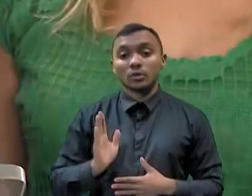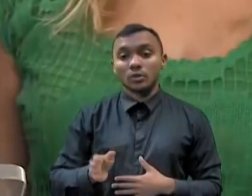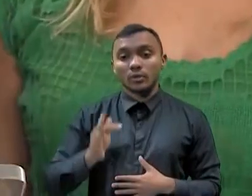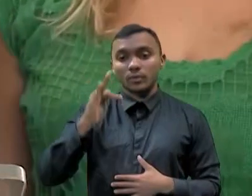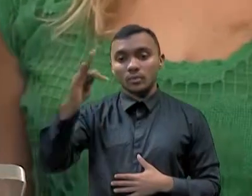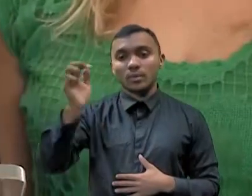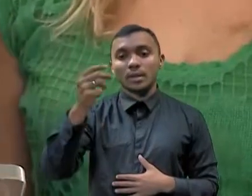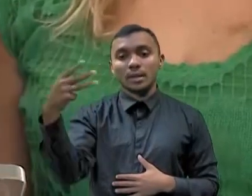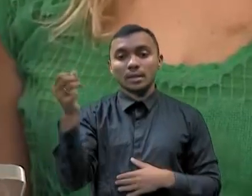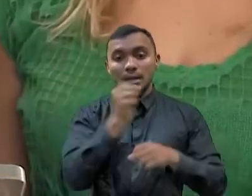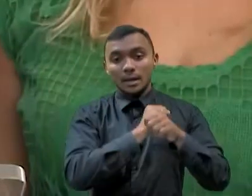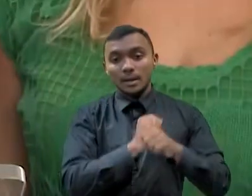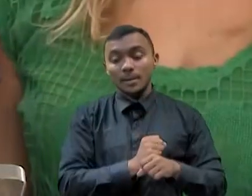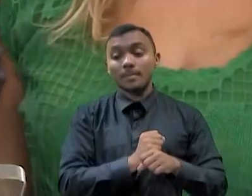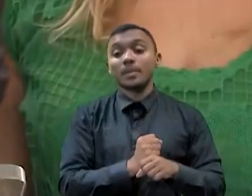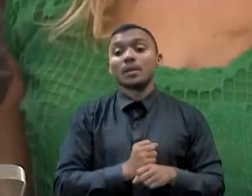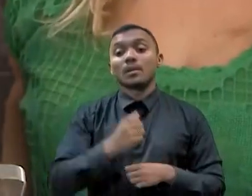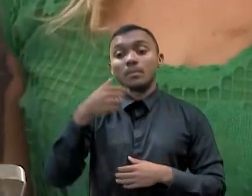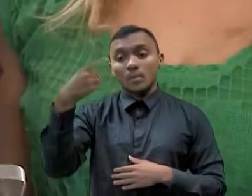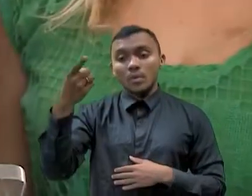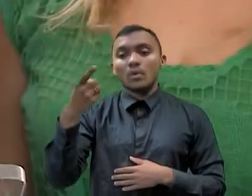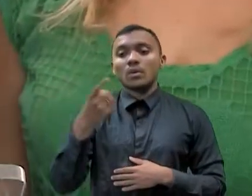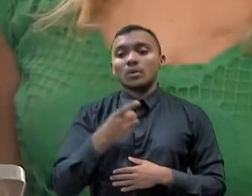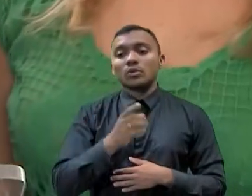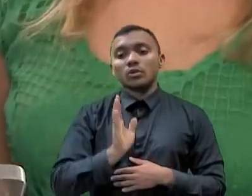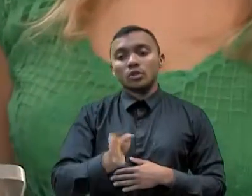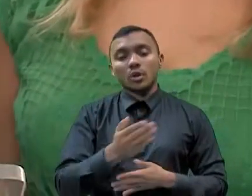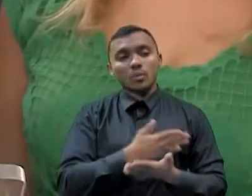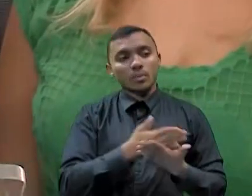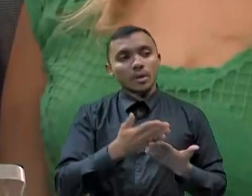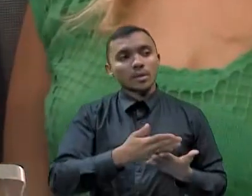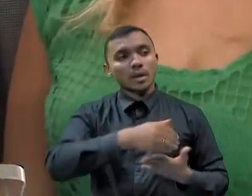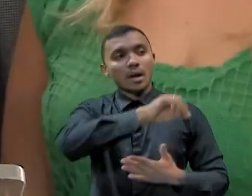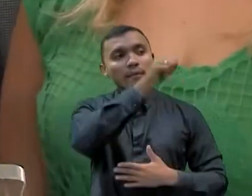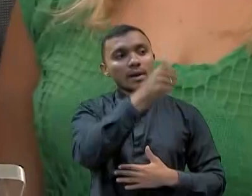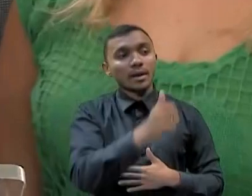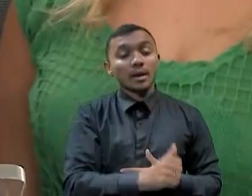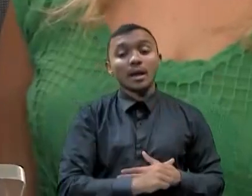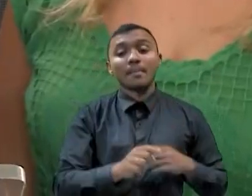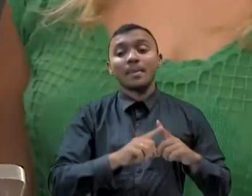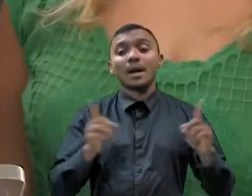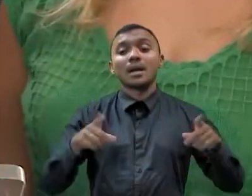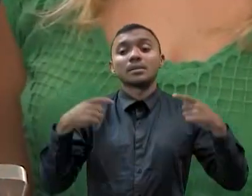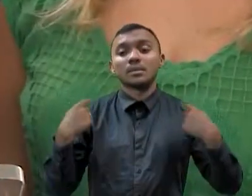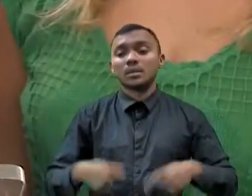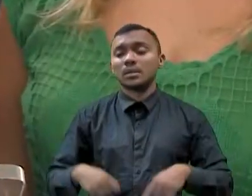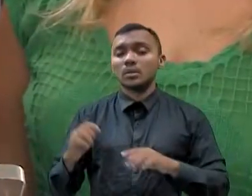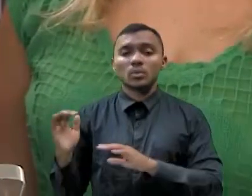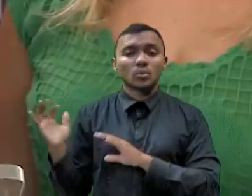3 anos, 3 anos e meio, na próxima eleição, está fazendo, podendo fazer uma avaliação mais precisa em toda a sua plenitude dos seus representantes.